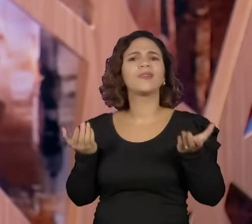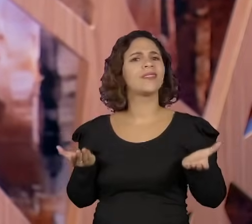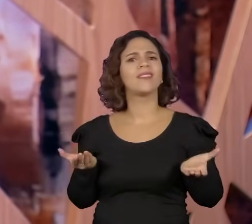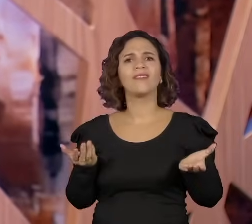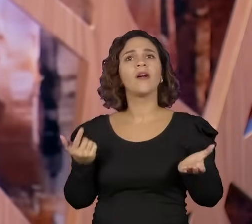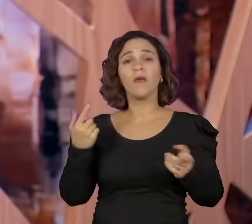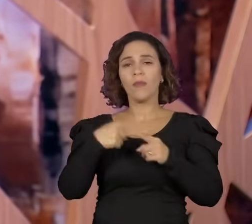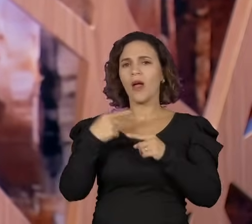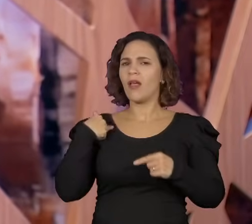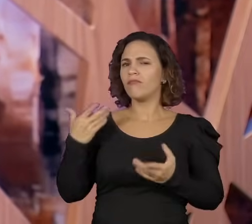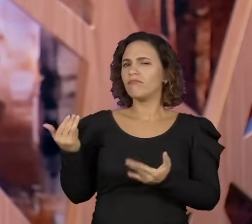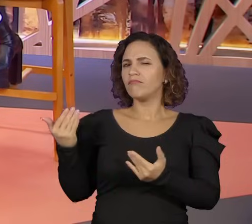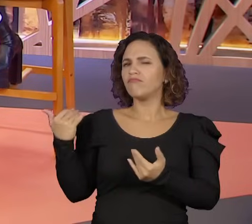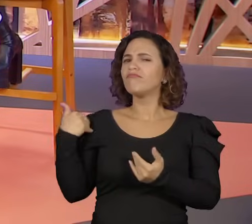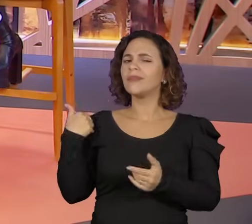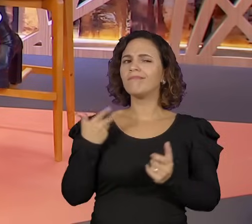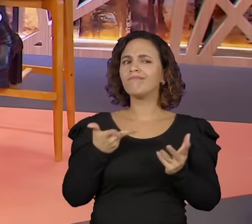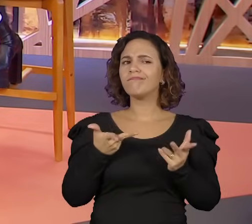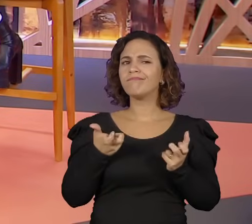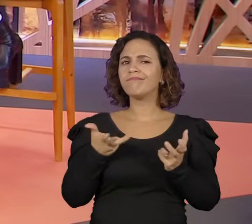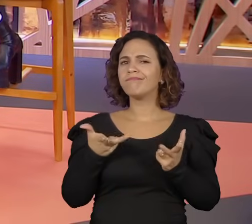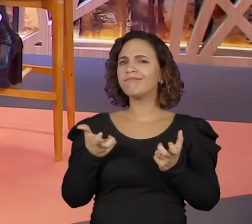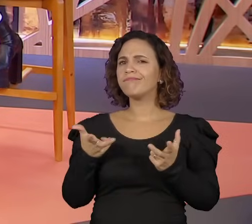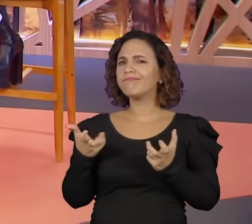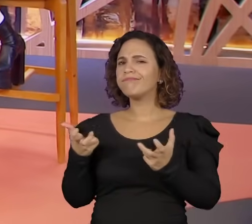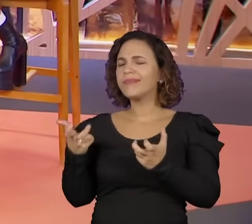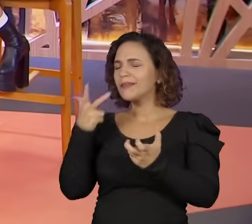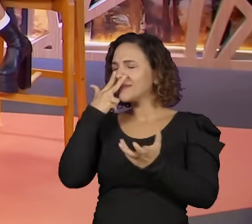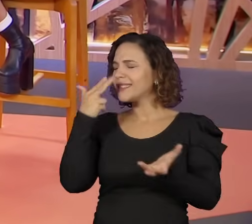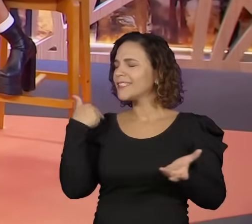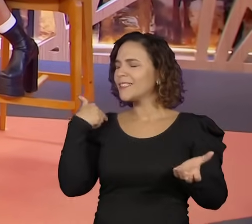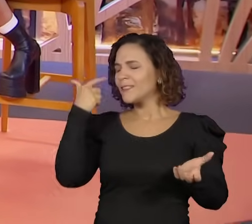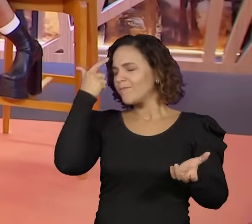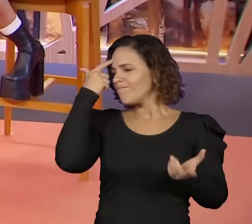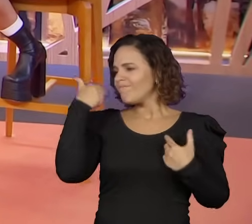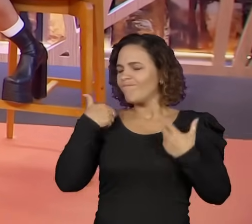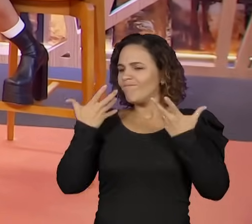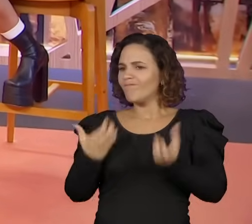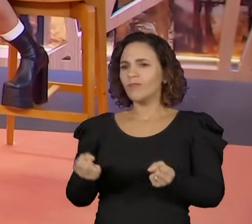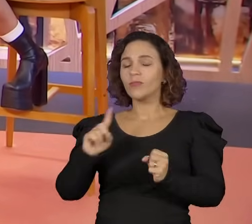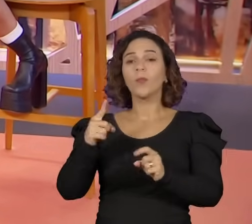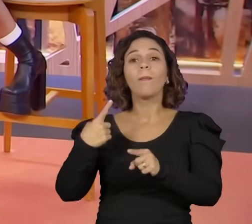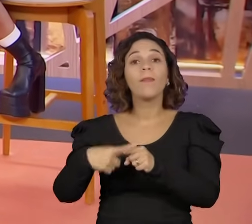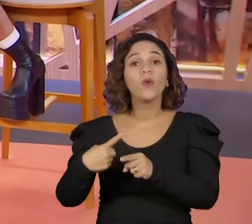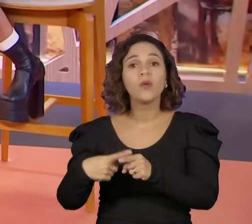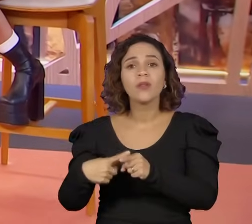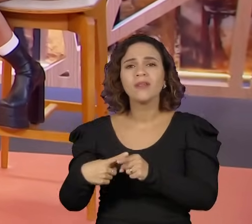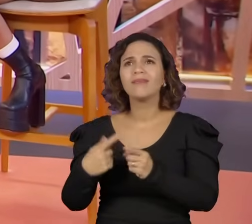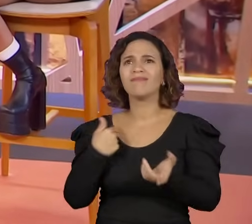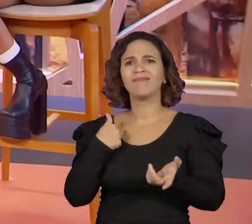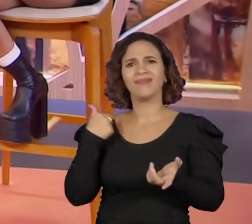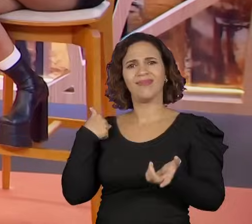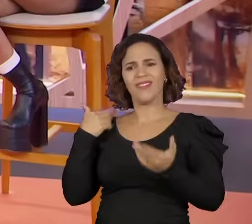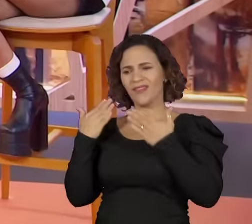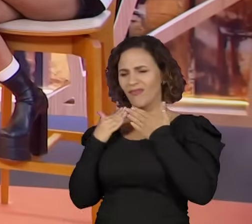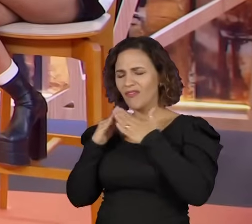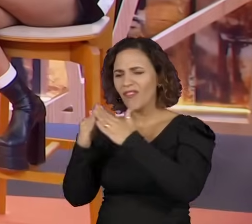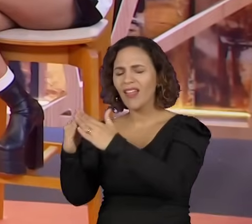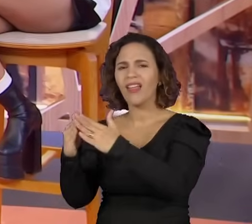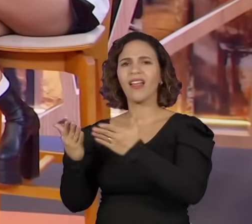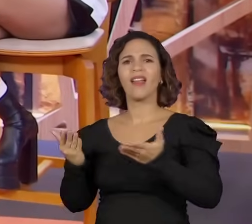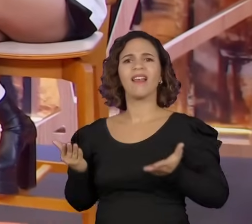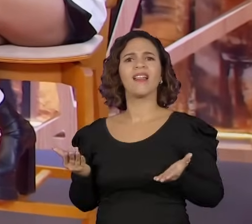coisa que pra mim, desde nova, nunca me bateu muito bem. Porque eu falei, galera, no meio da quebrada, no meio da